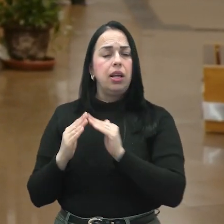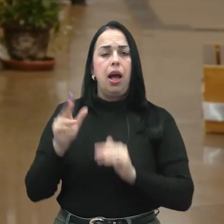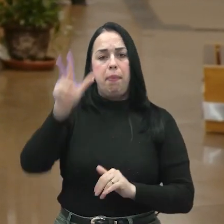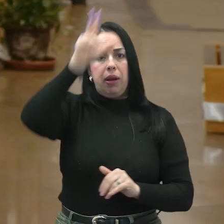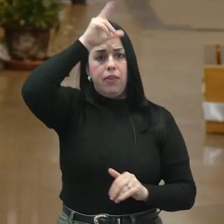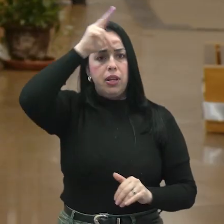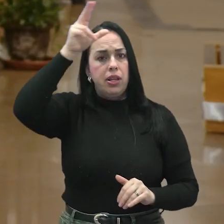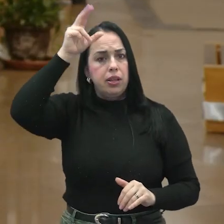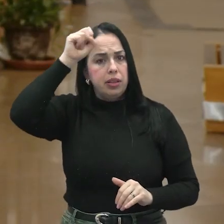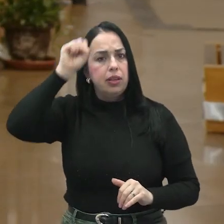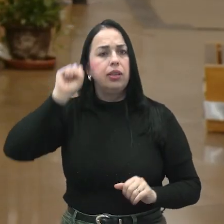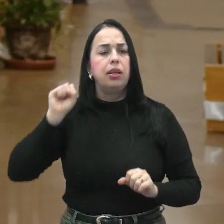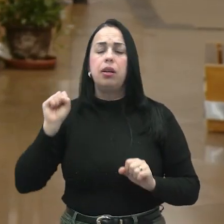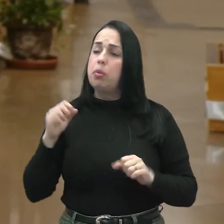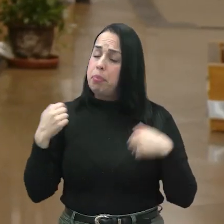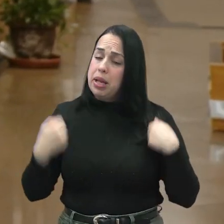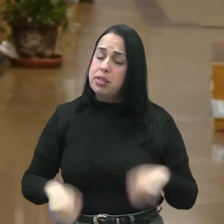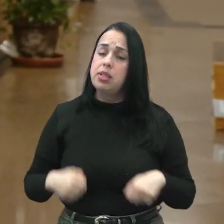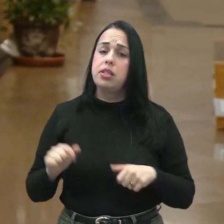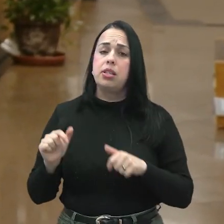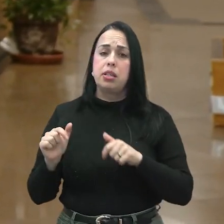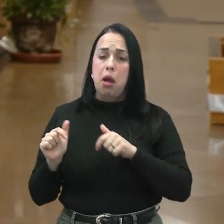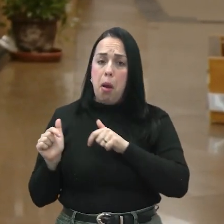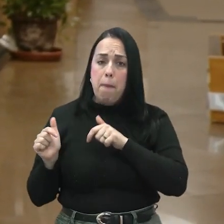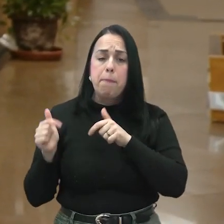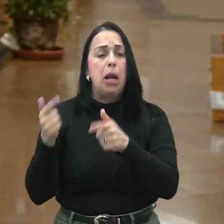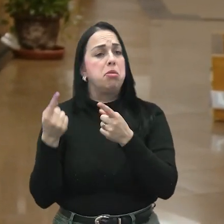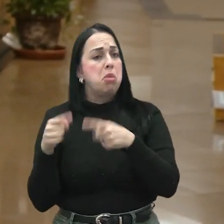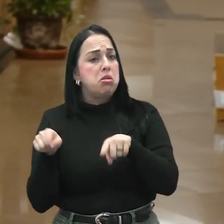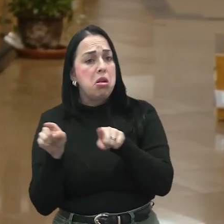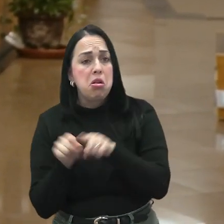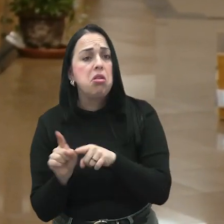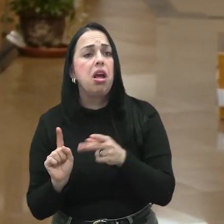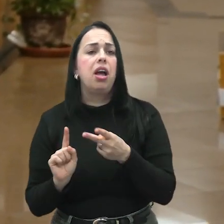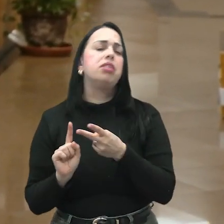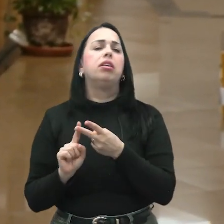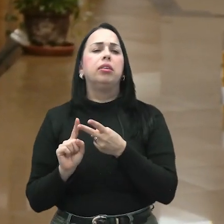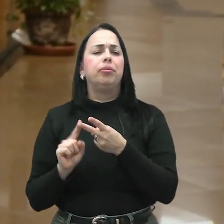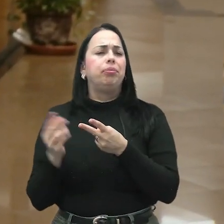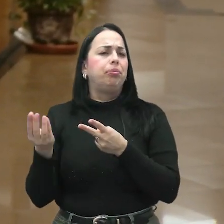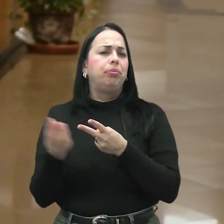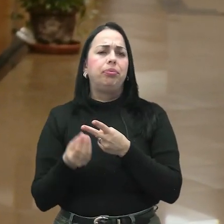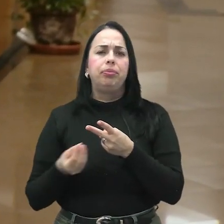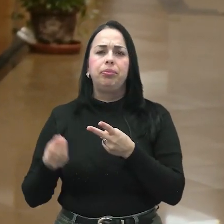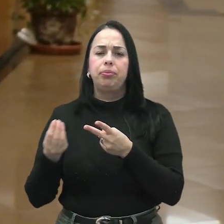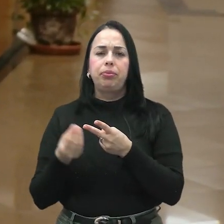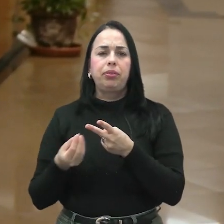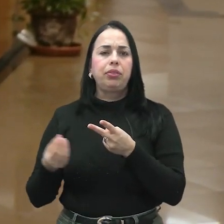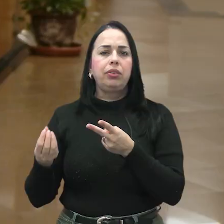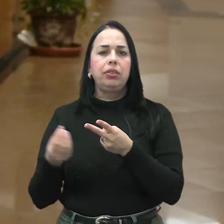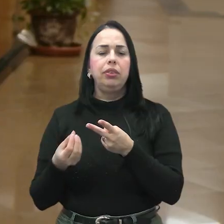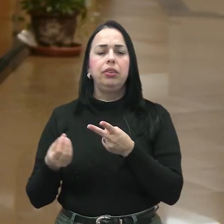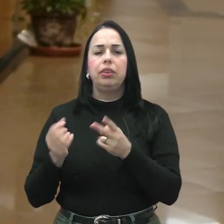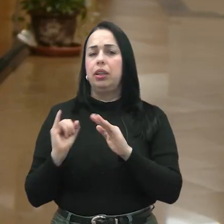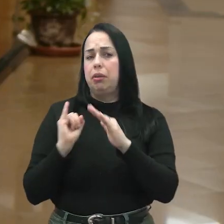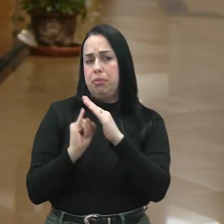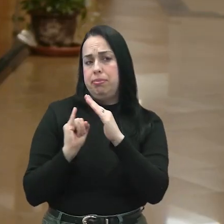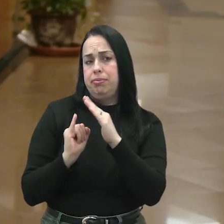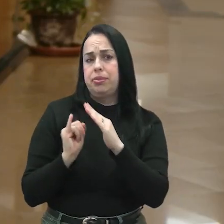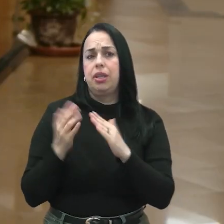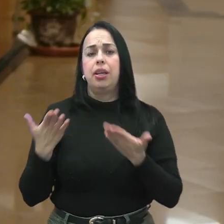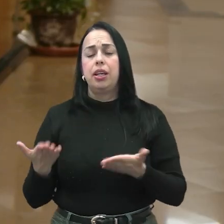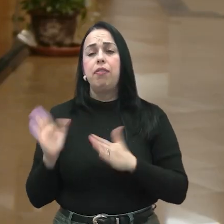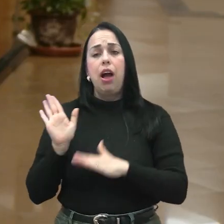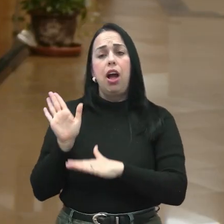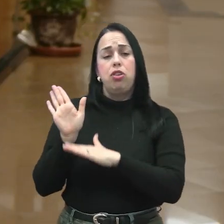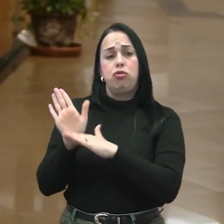no município, que a prefeitura avance com parcerias com entidades e